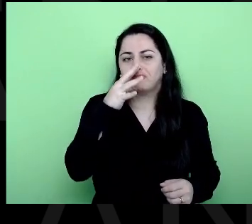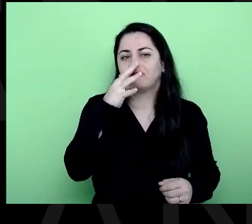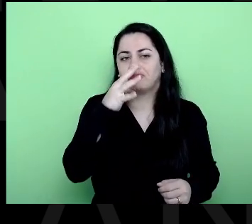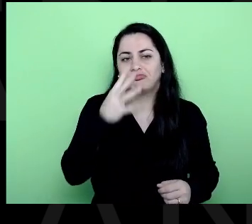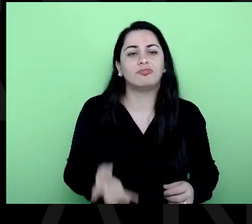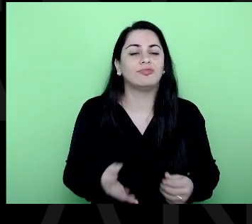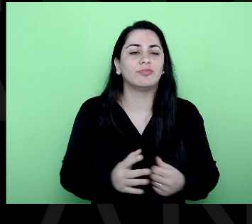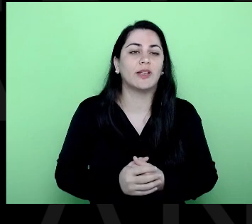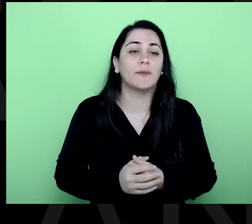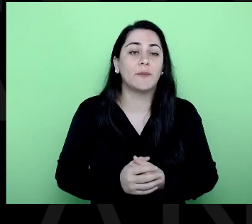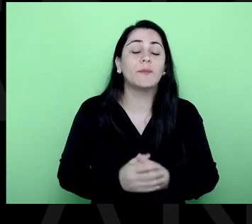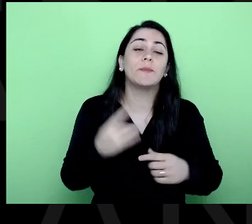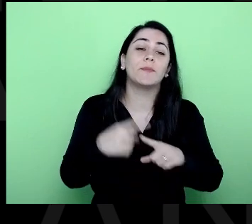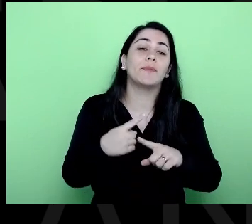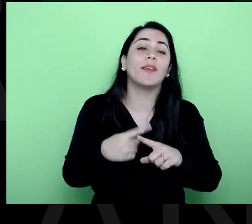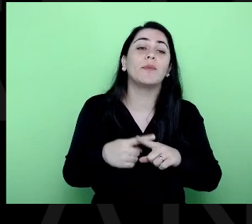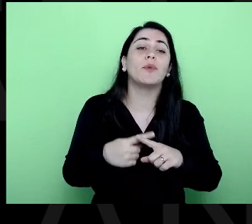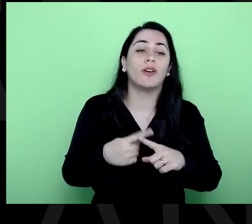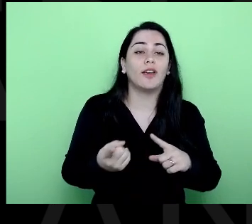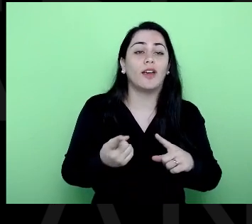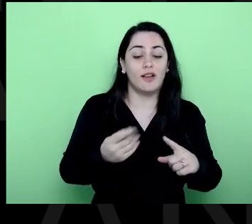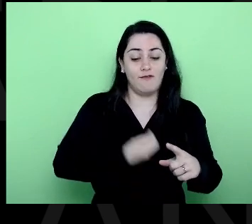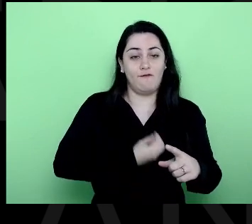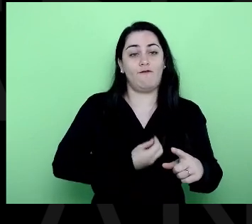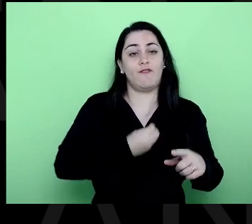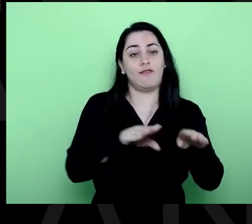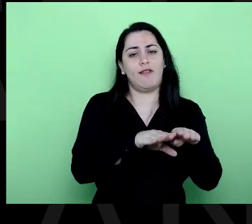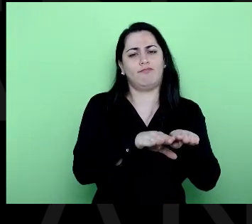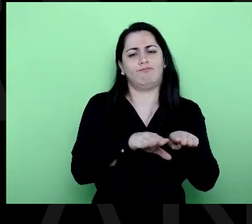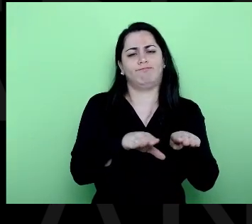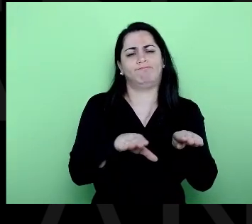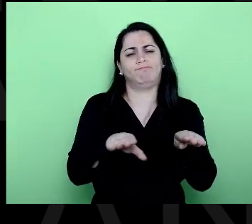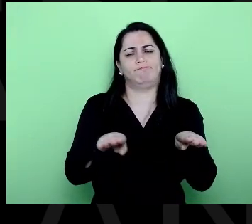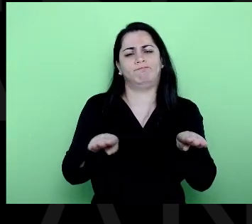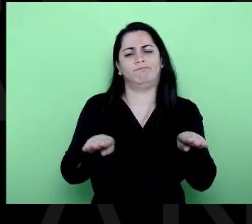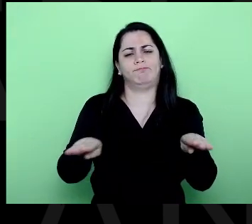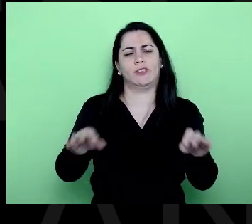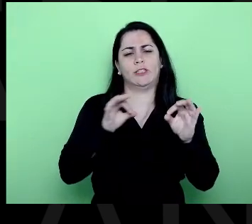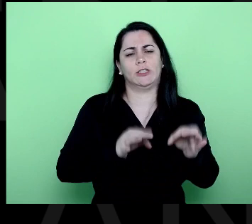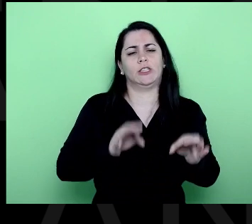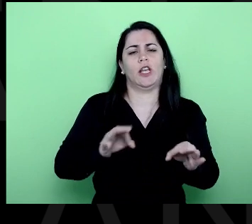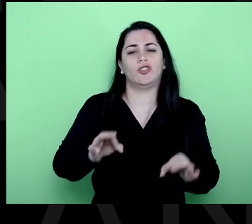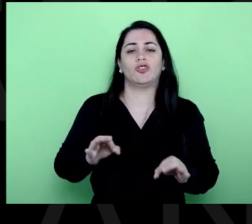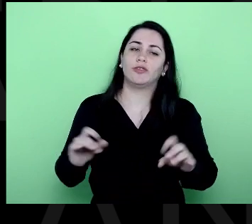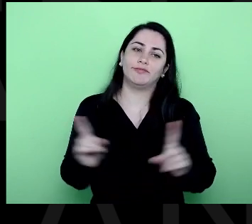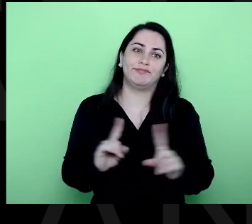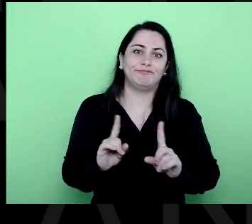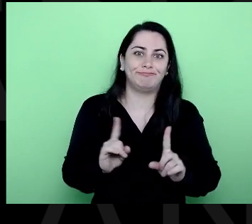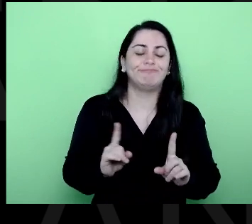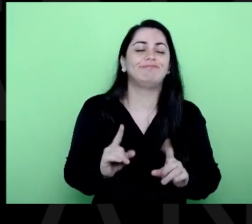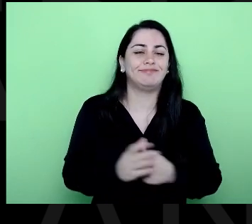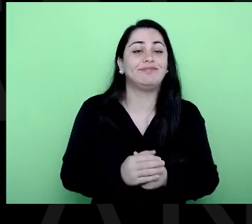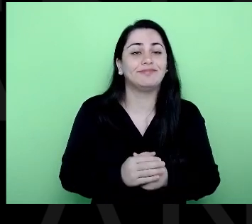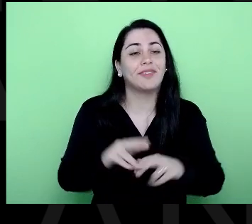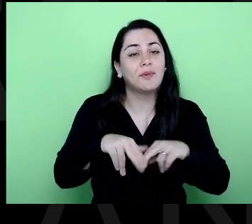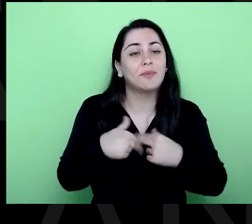fascinante. Justamente porque também não teve uma vida retilínea, uma vida certinha, né? Isso faz